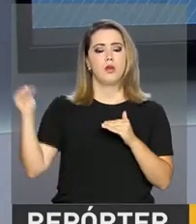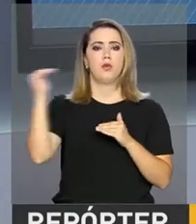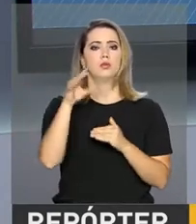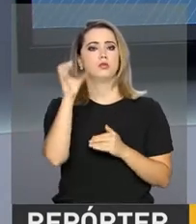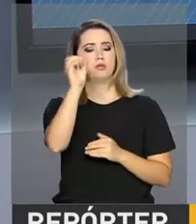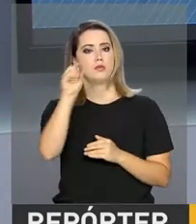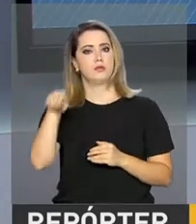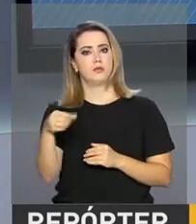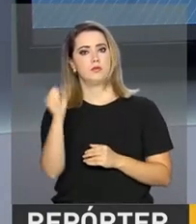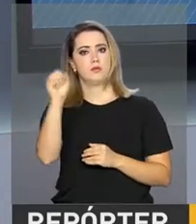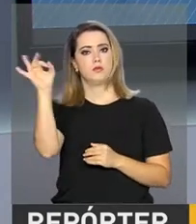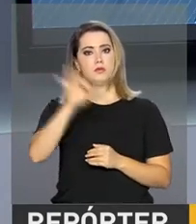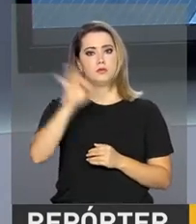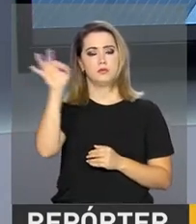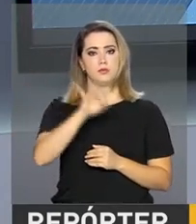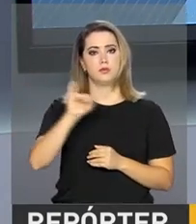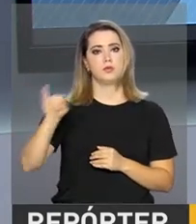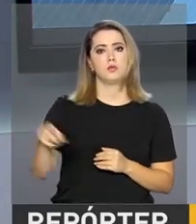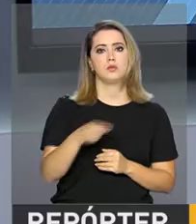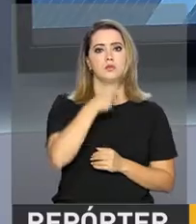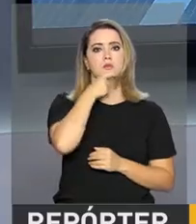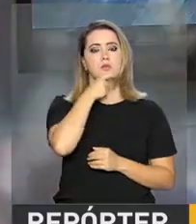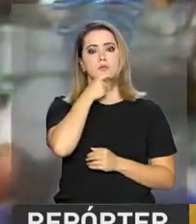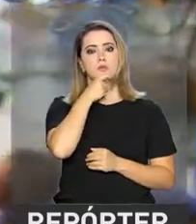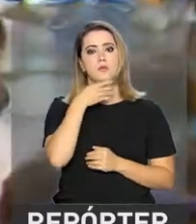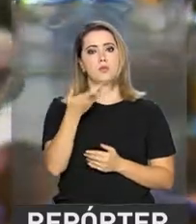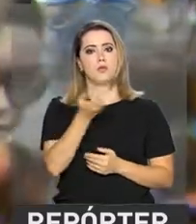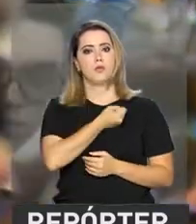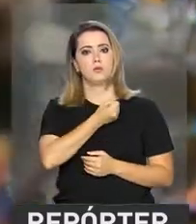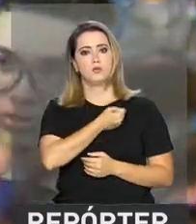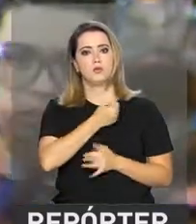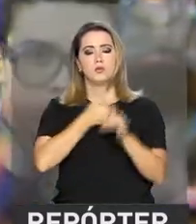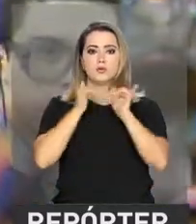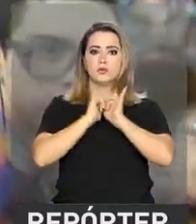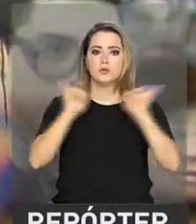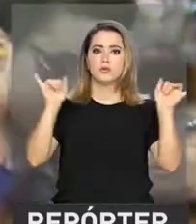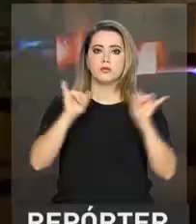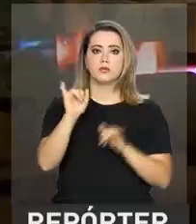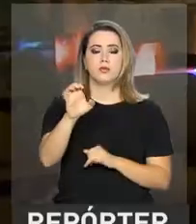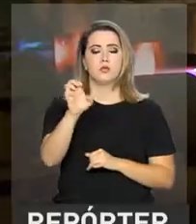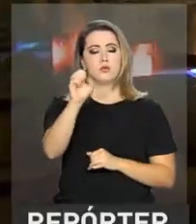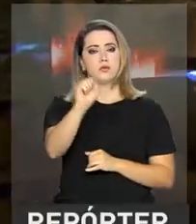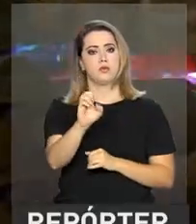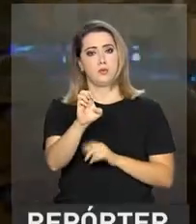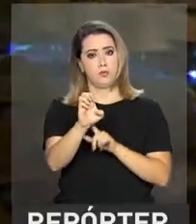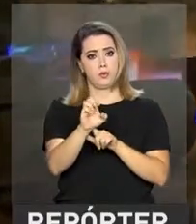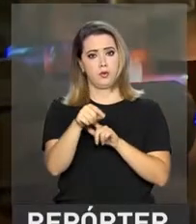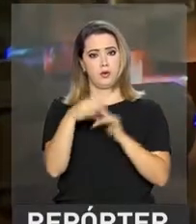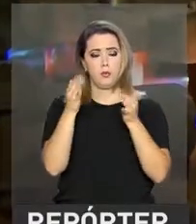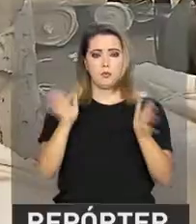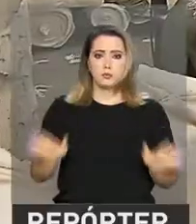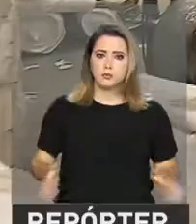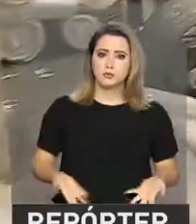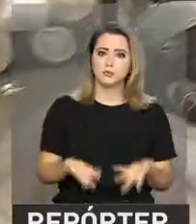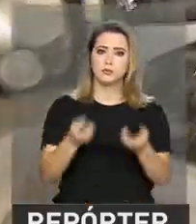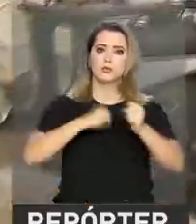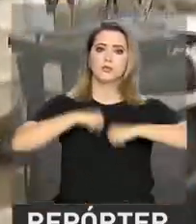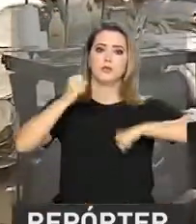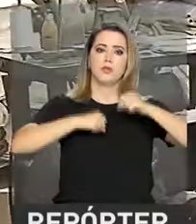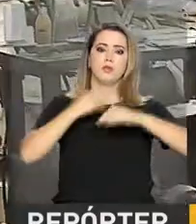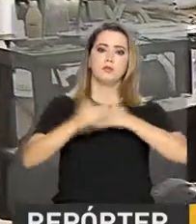de 0,8% em julho. Segundo números divulgados hoje pelo IBGE, a produção industrial também